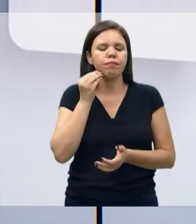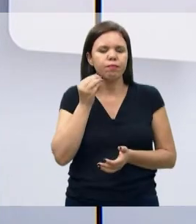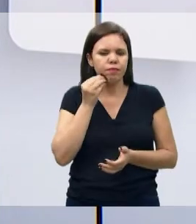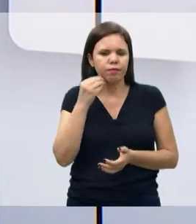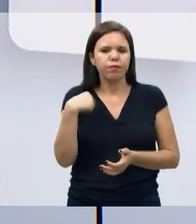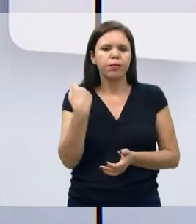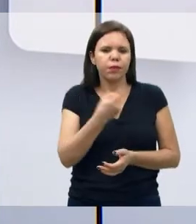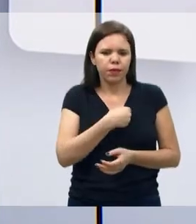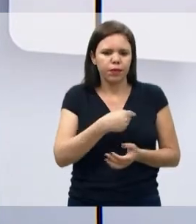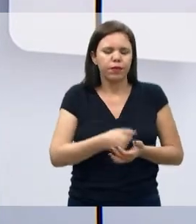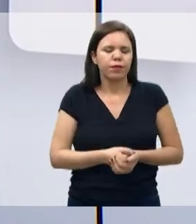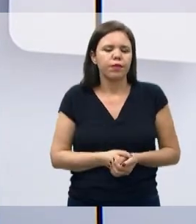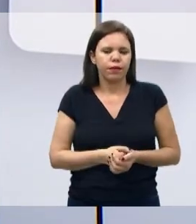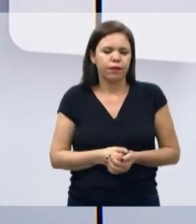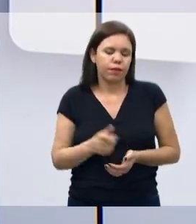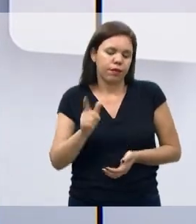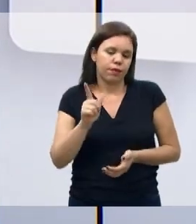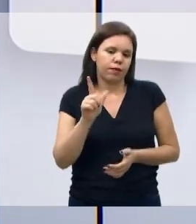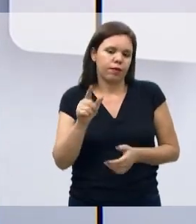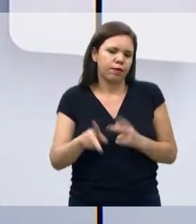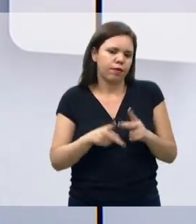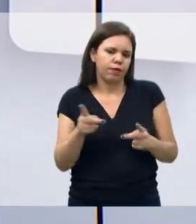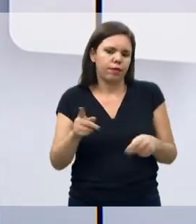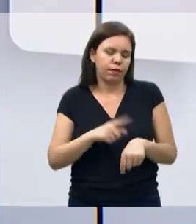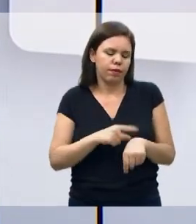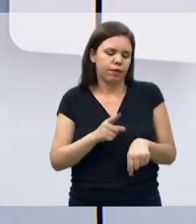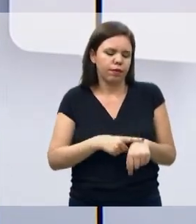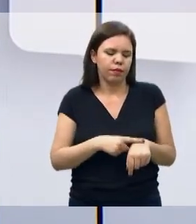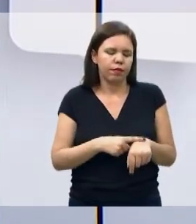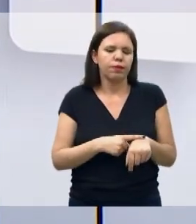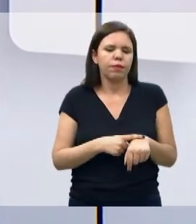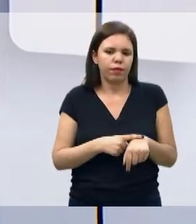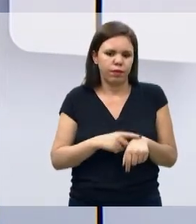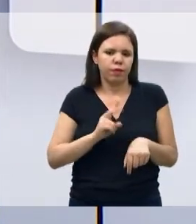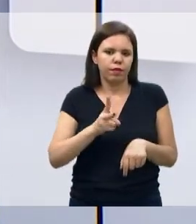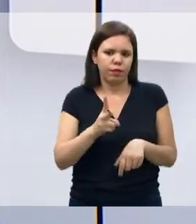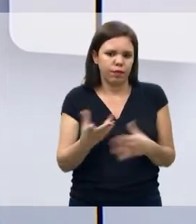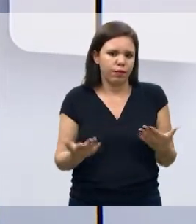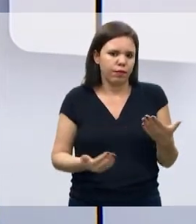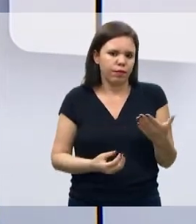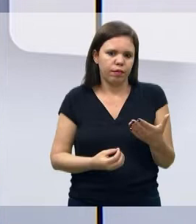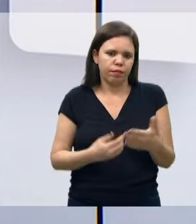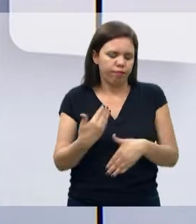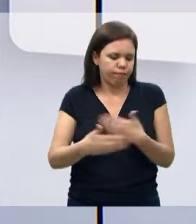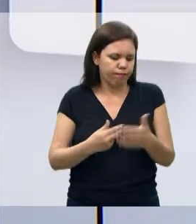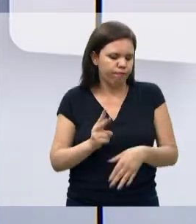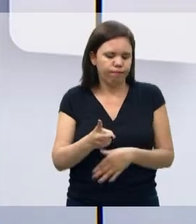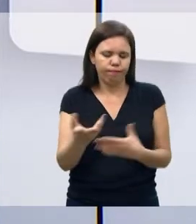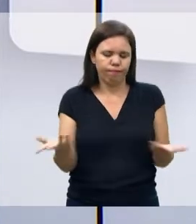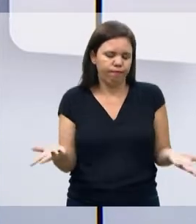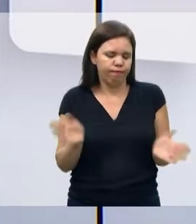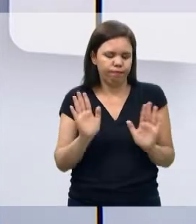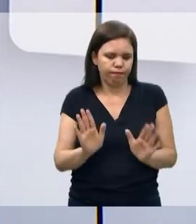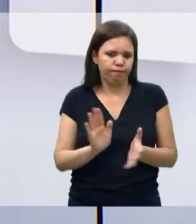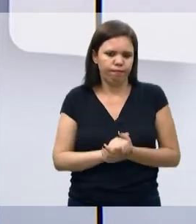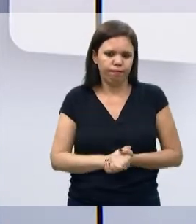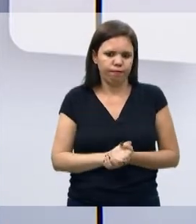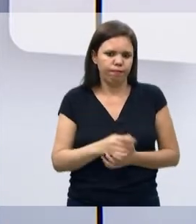oportunidades para nós. E é claro que o tempo, ele é implacável, né? Nós vamos ter aí toda